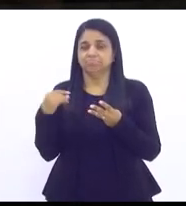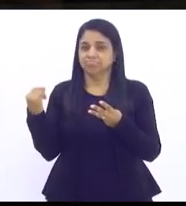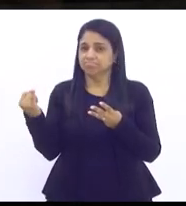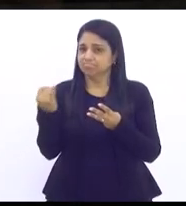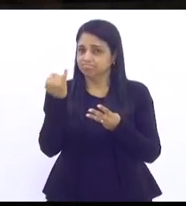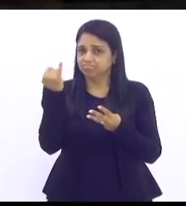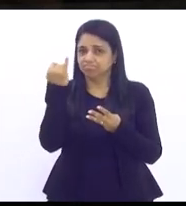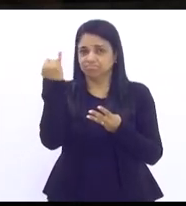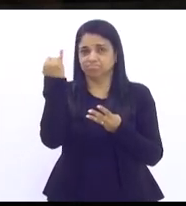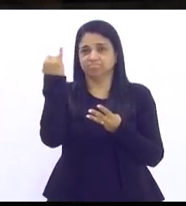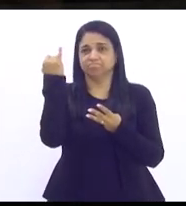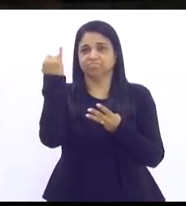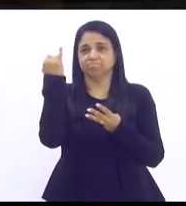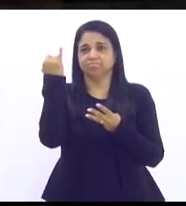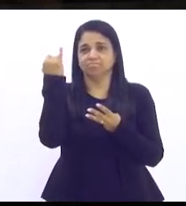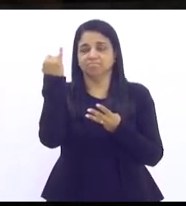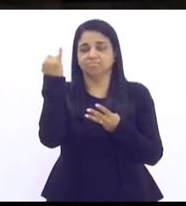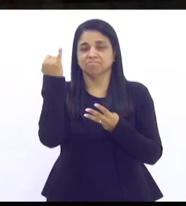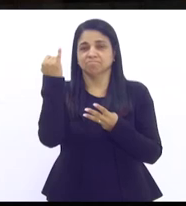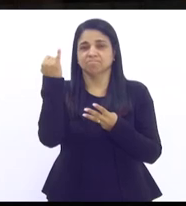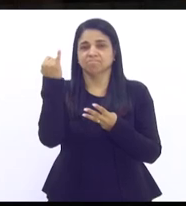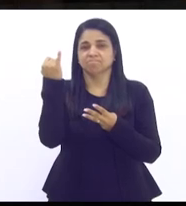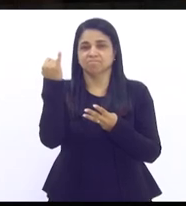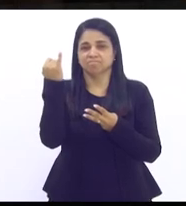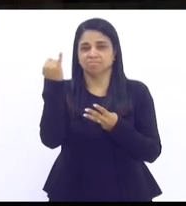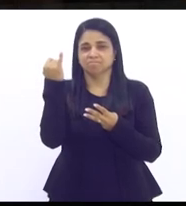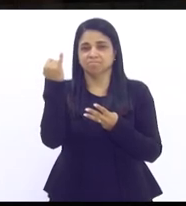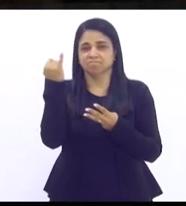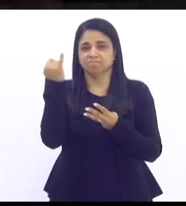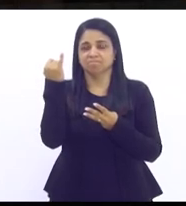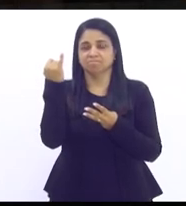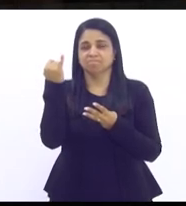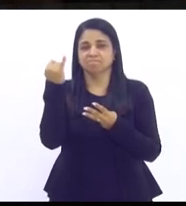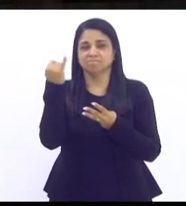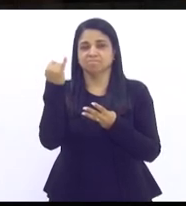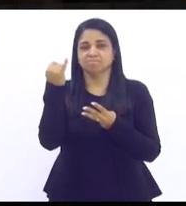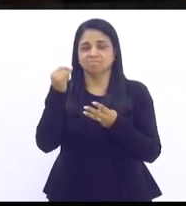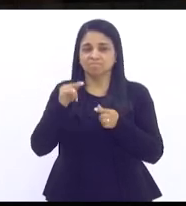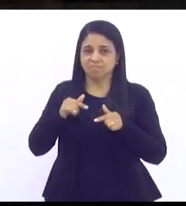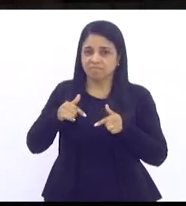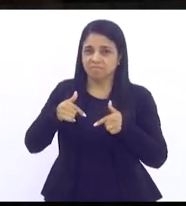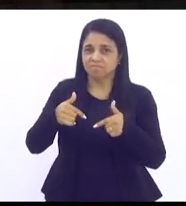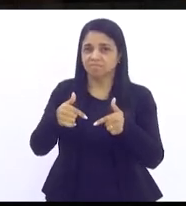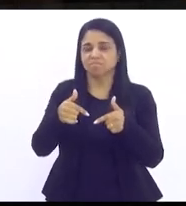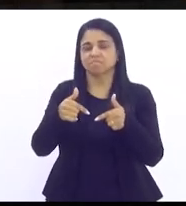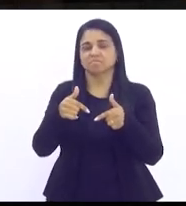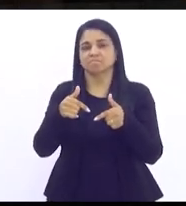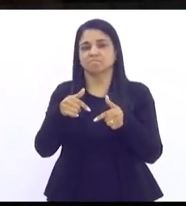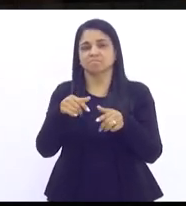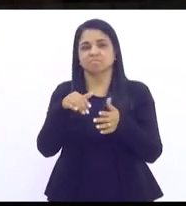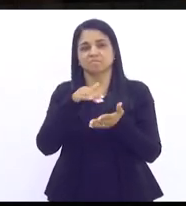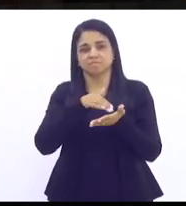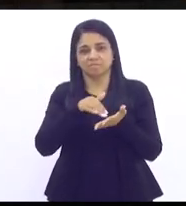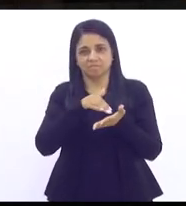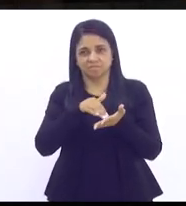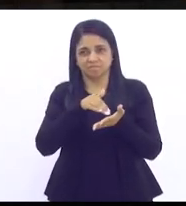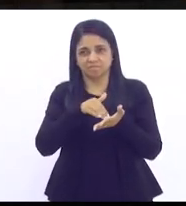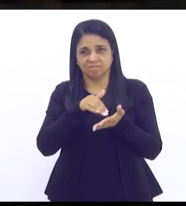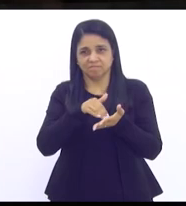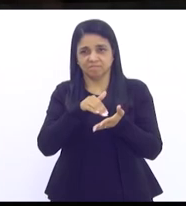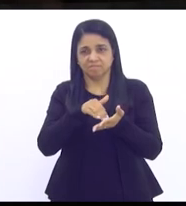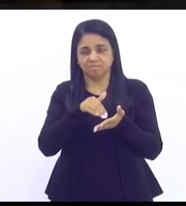importantes para viabilizar esta secretaria, sendo um